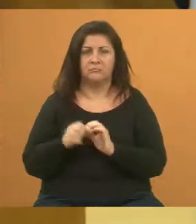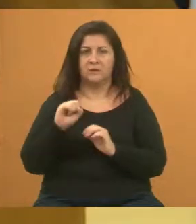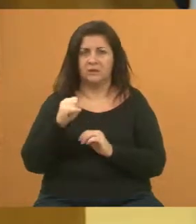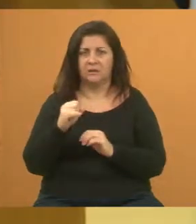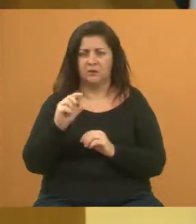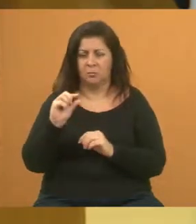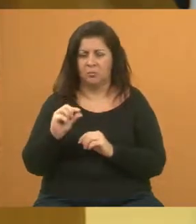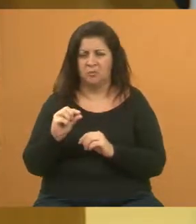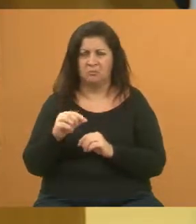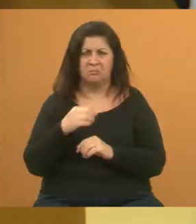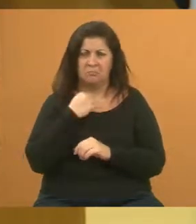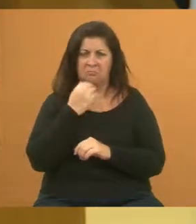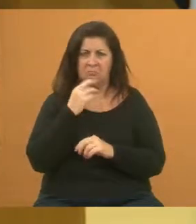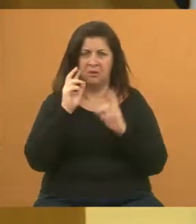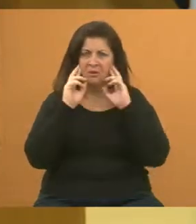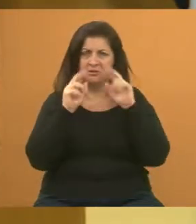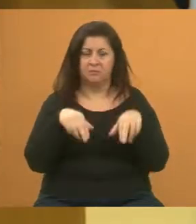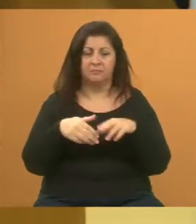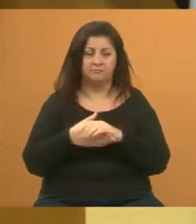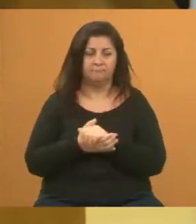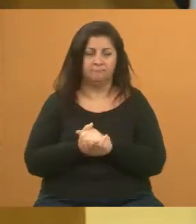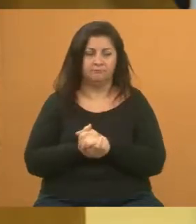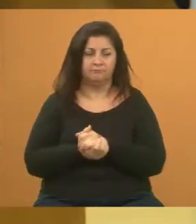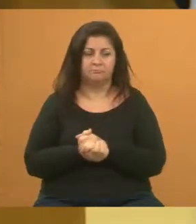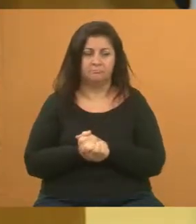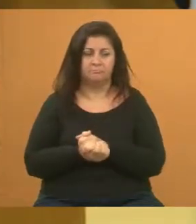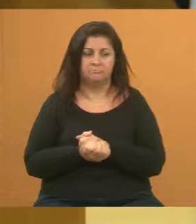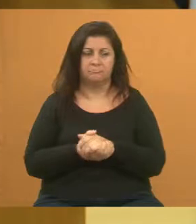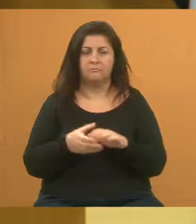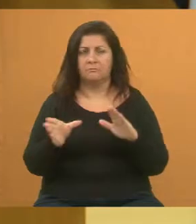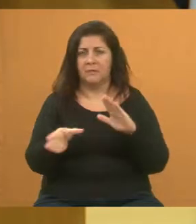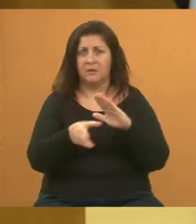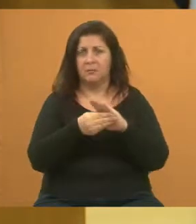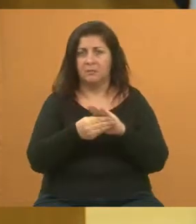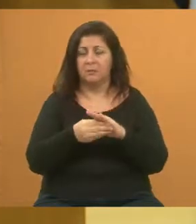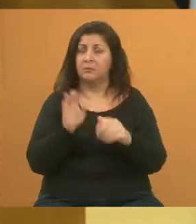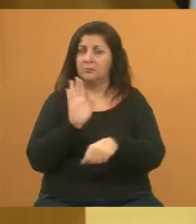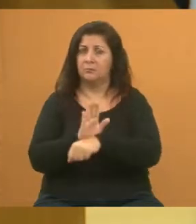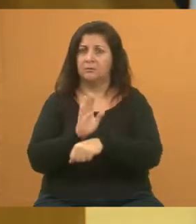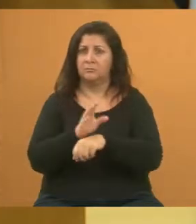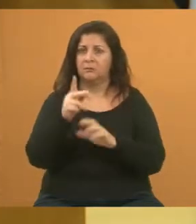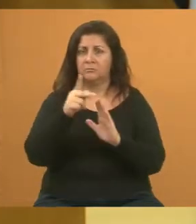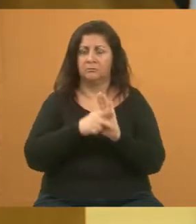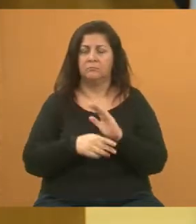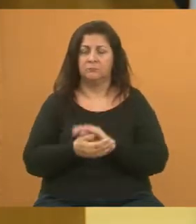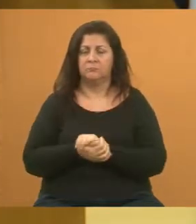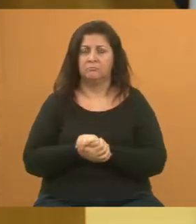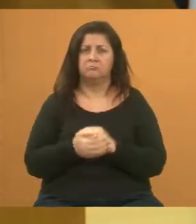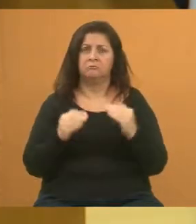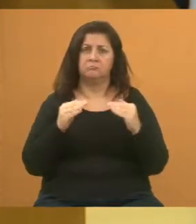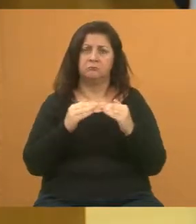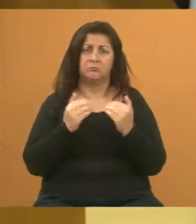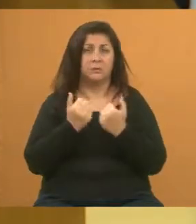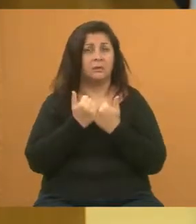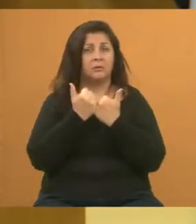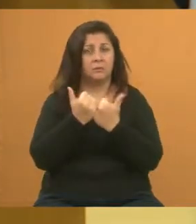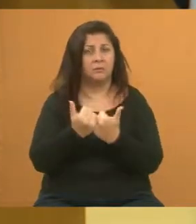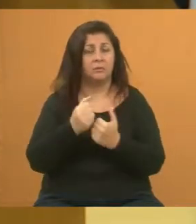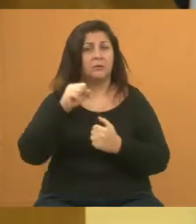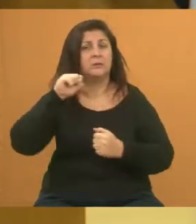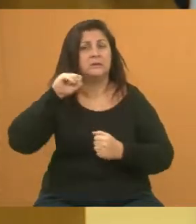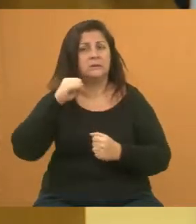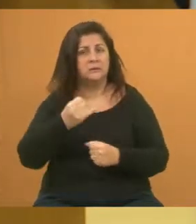não respeitam. Então entrei com essas 2 emendas só, até para somar com o seu projeto, tá? Conte com o meu apoio, mas o meu apoio é